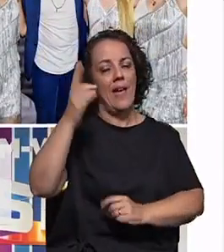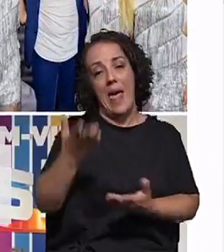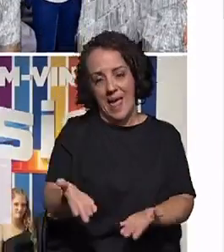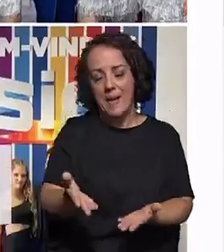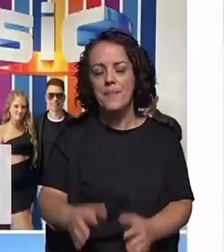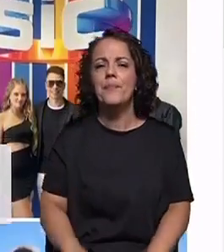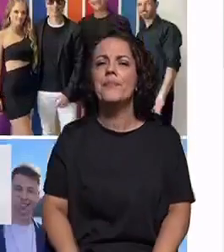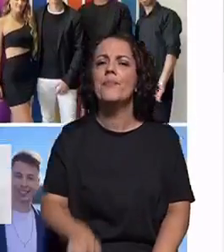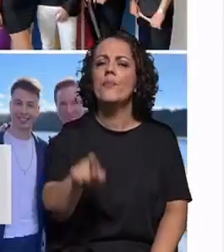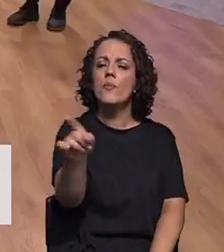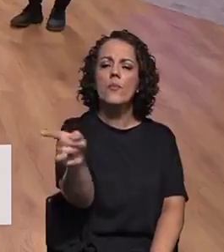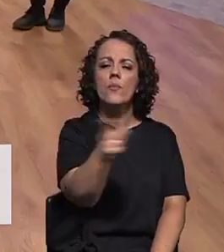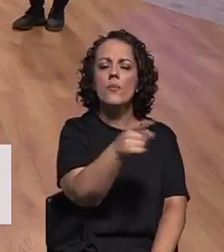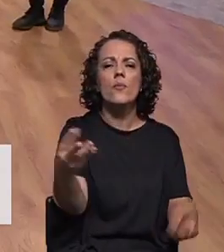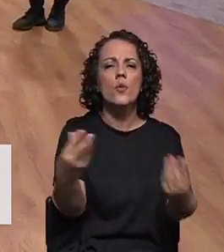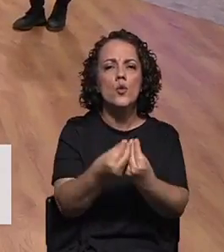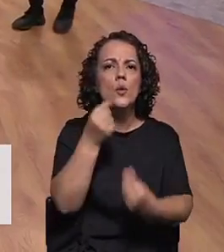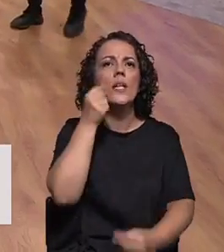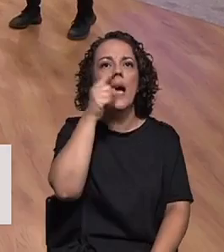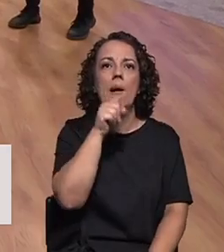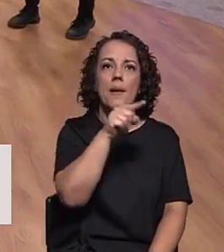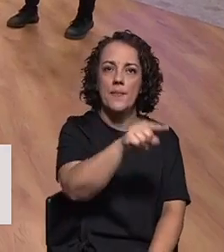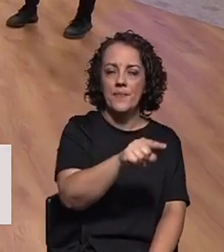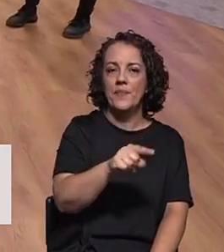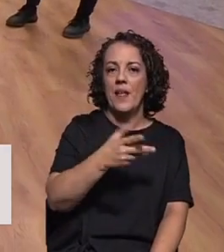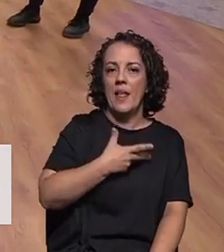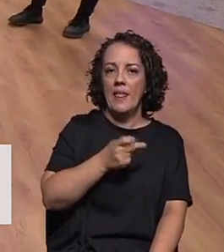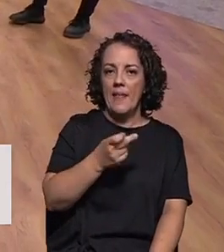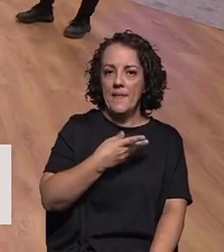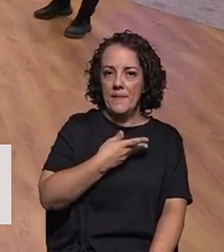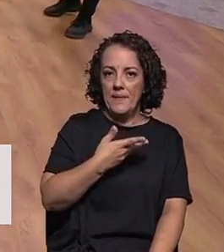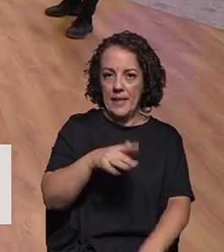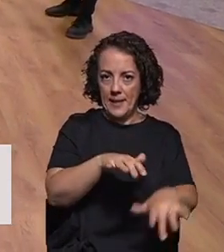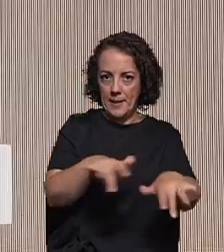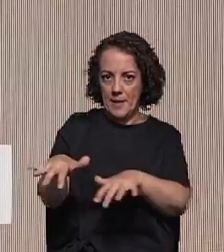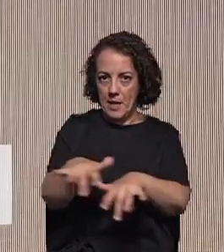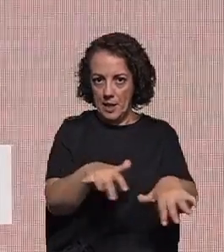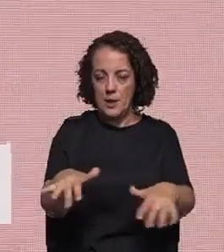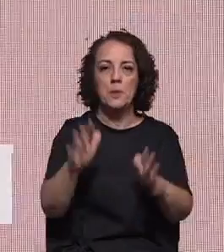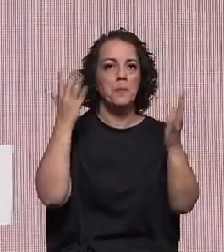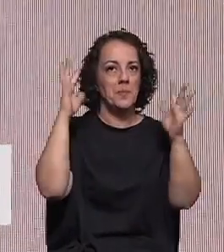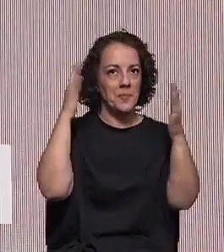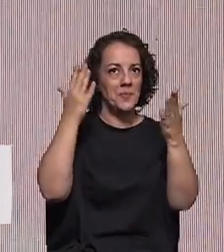que o acompanha em palco? Ora, hoje temos aqui o David nas teclas. Ora bem.